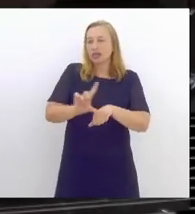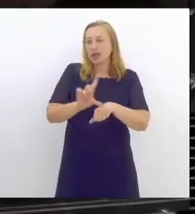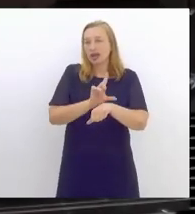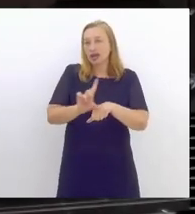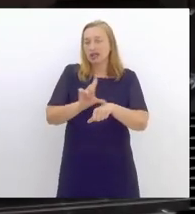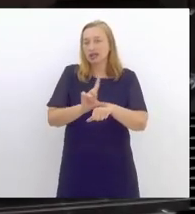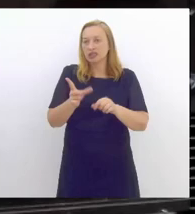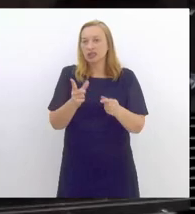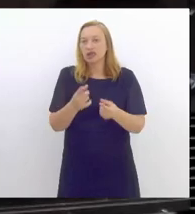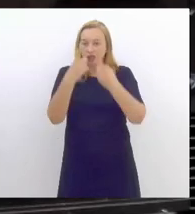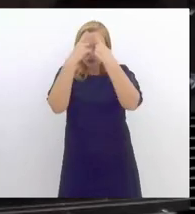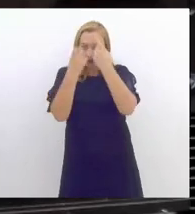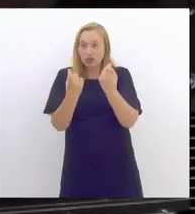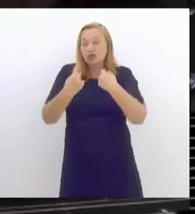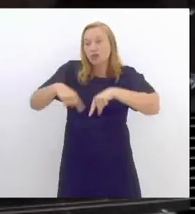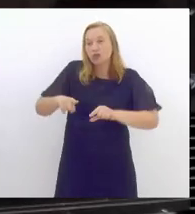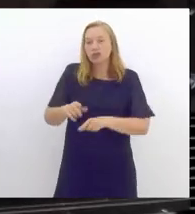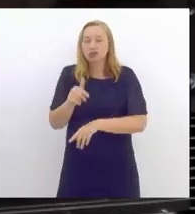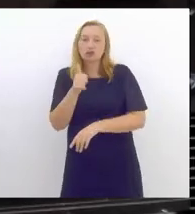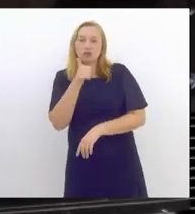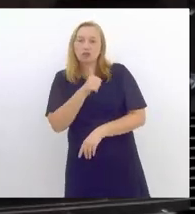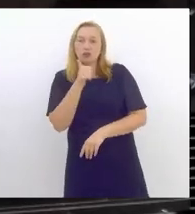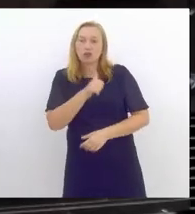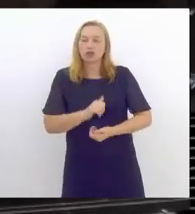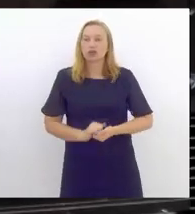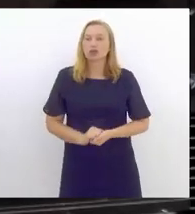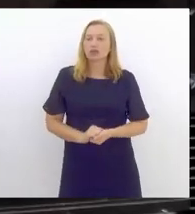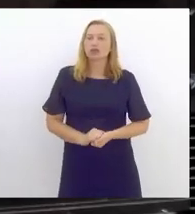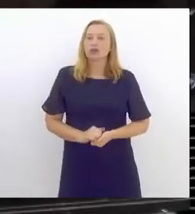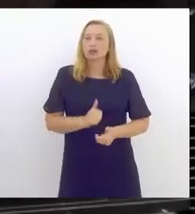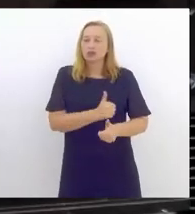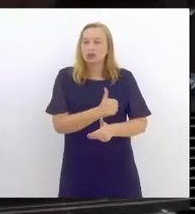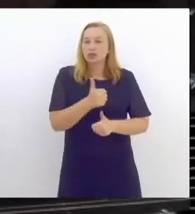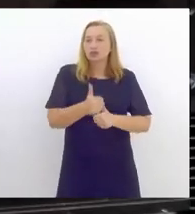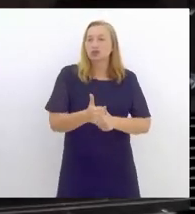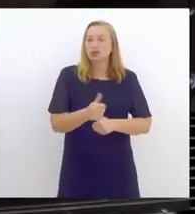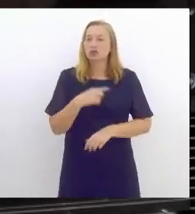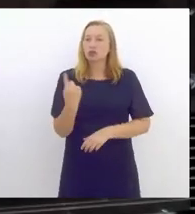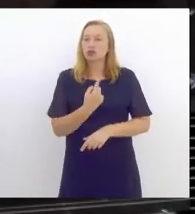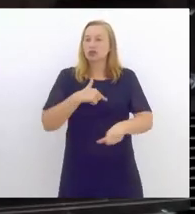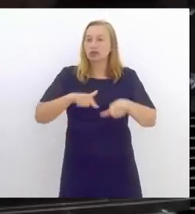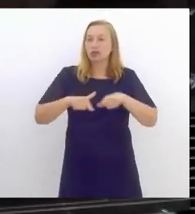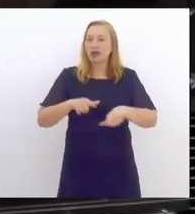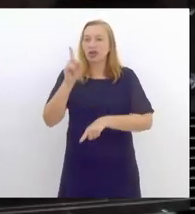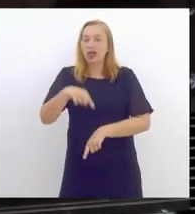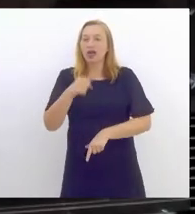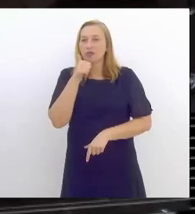contra a mulher. O protagonismo nesse nosso mandato é a mulher.